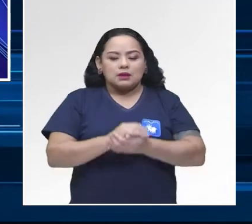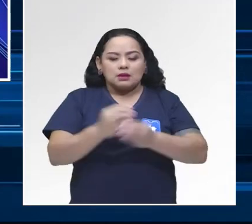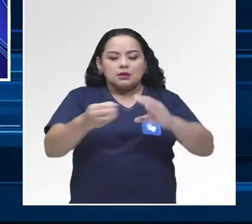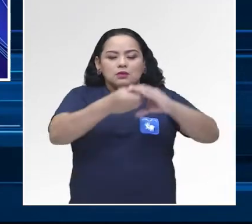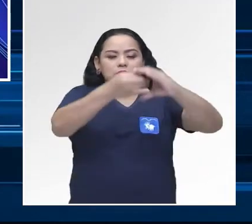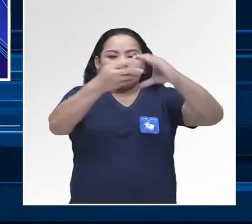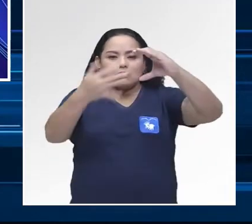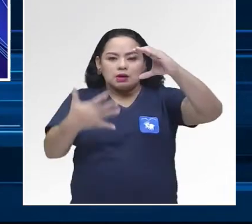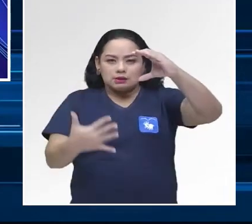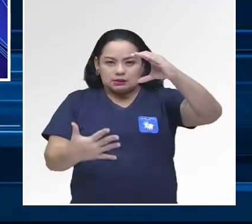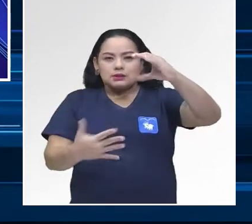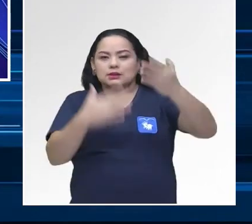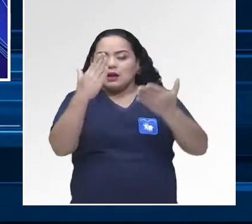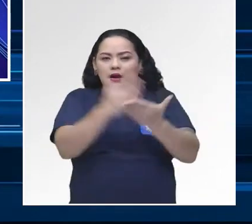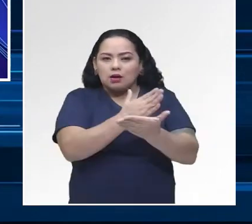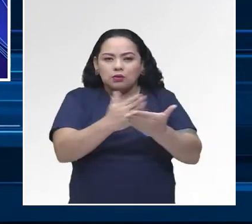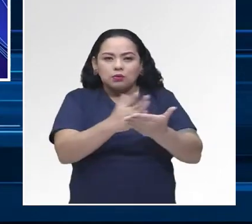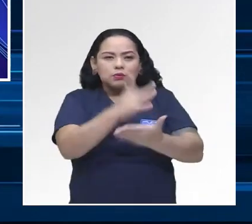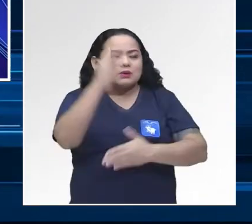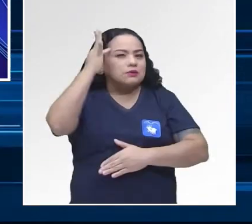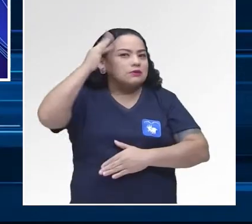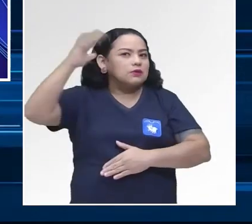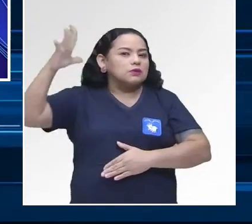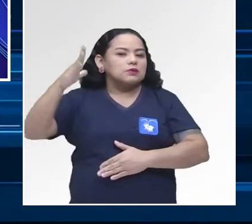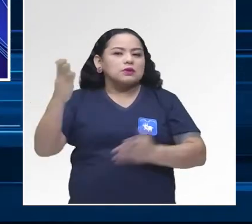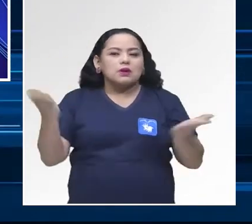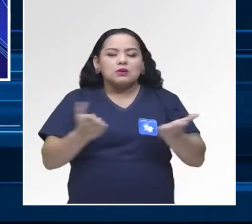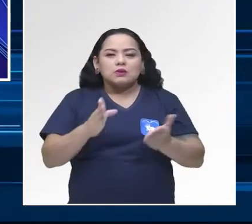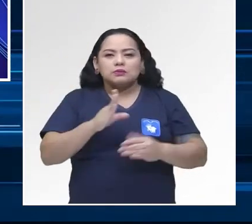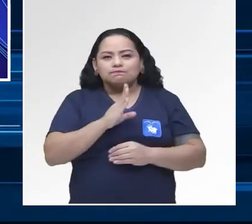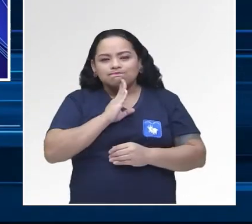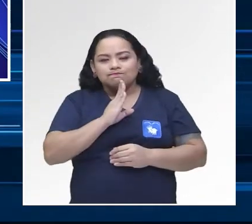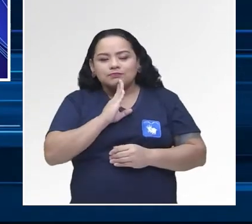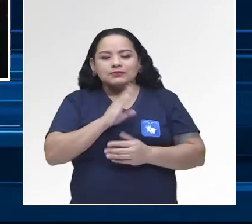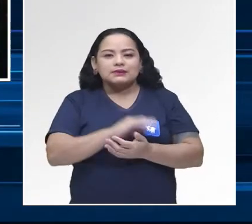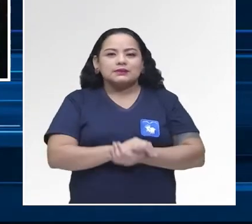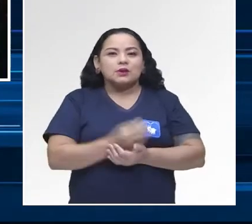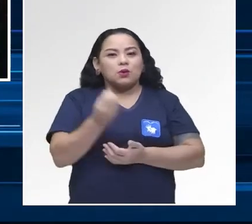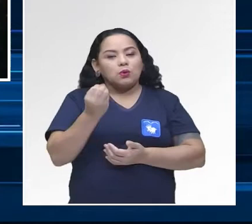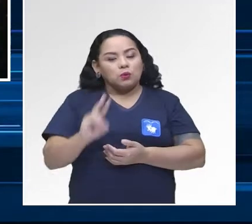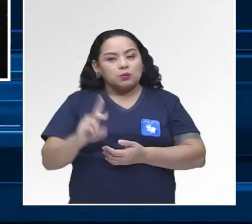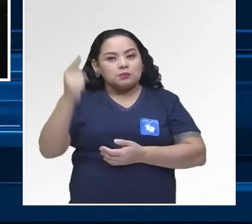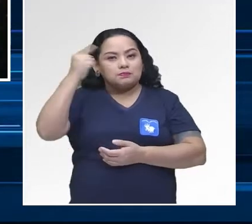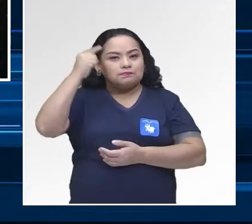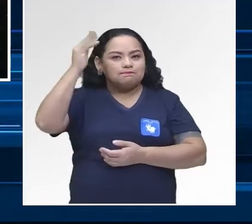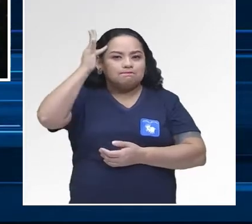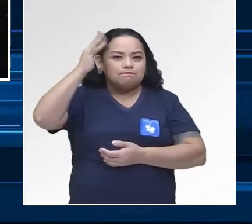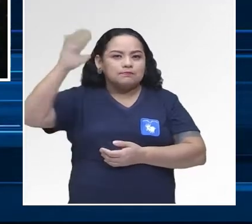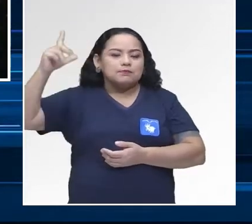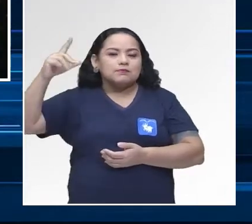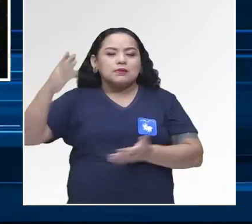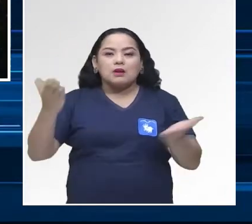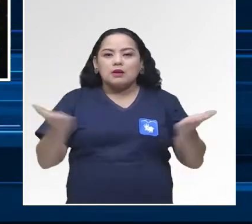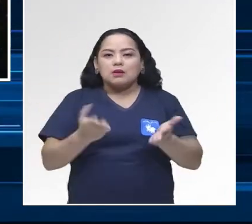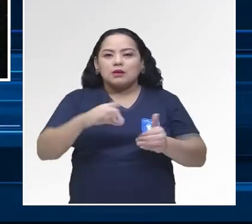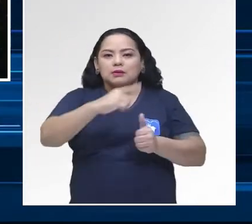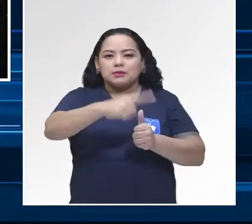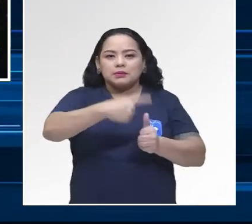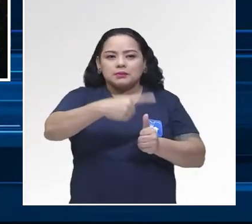características da filosofia ou da reflexão filosófica. Então vamos lá. Primeiro,